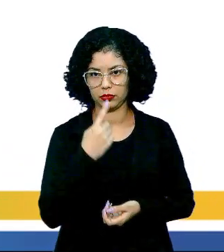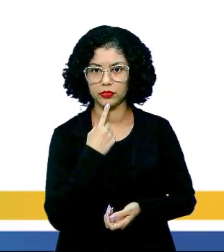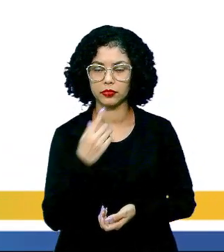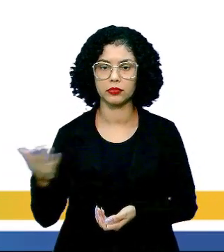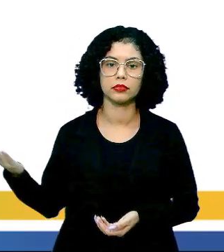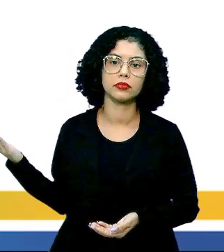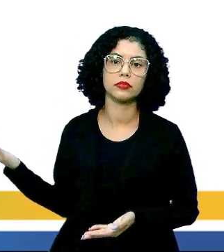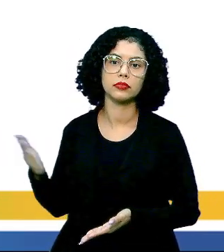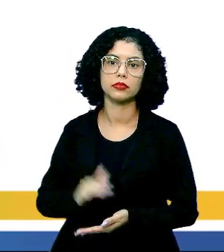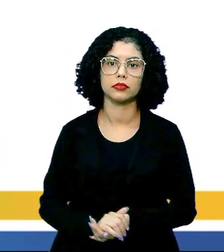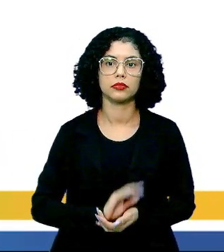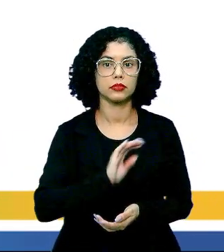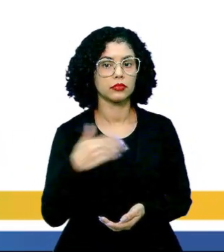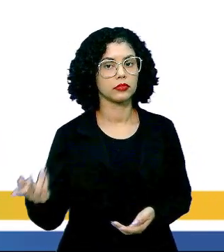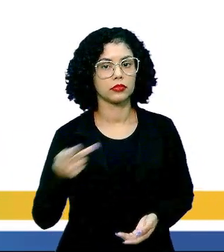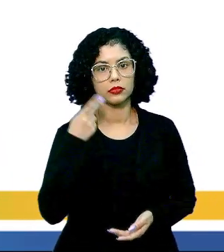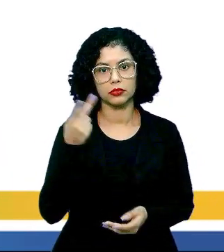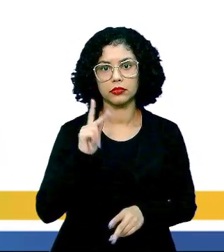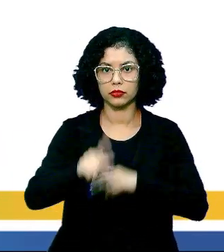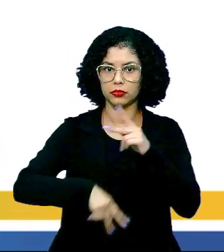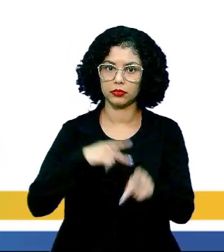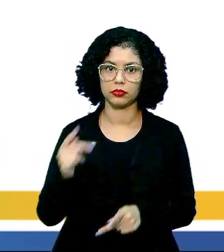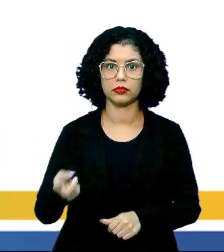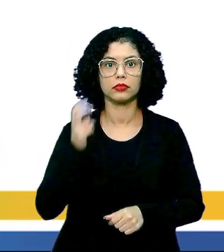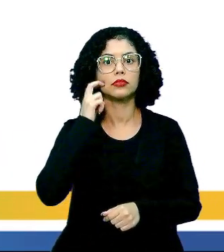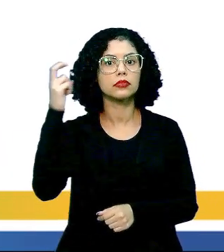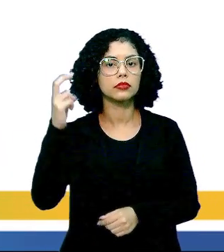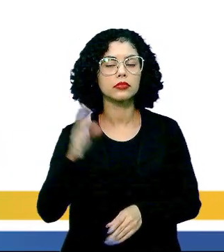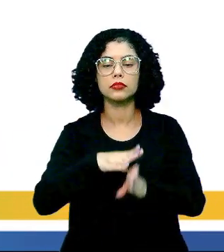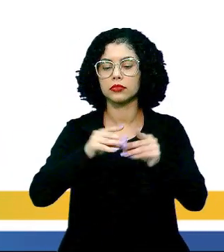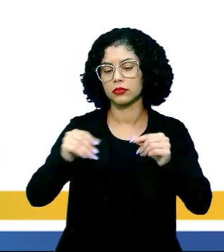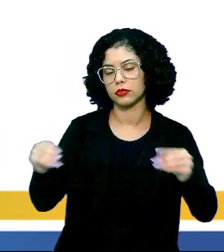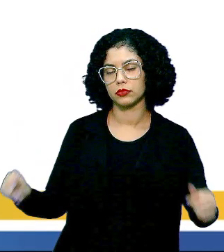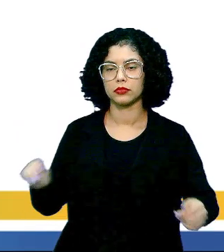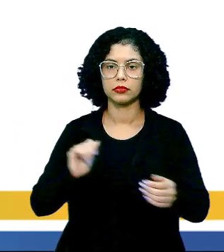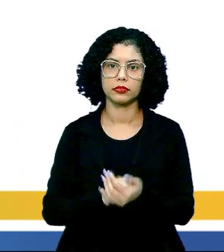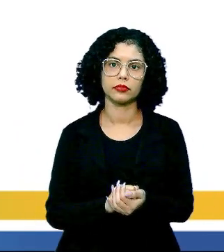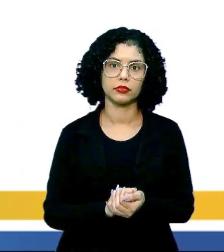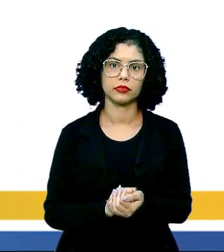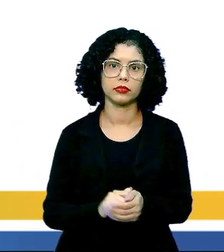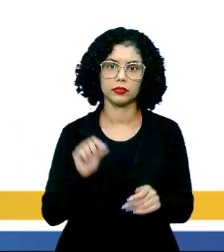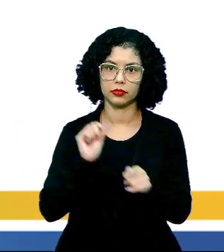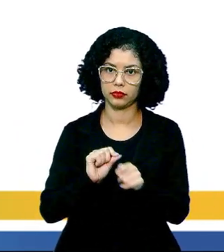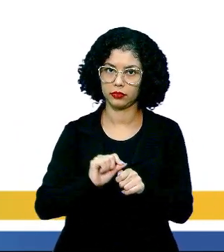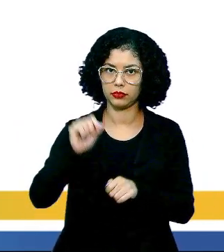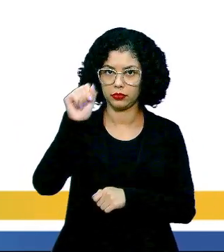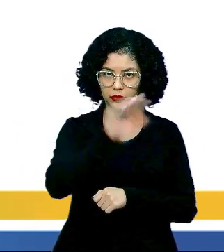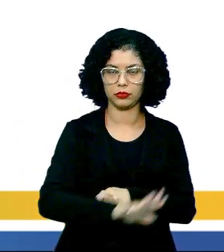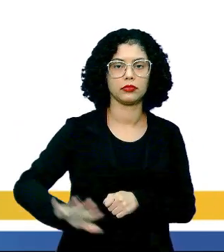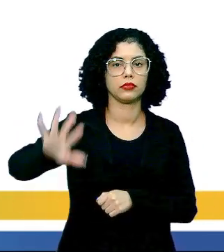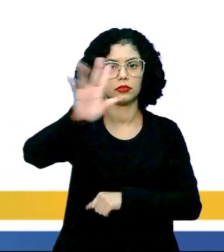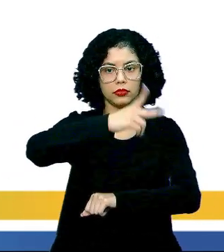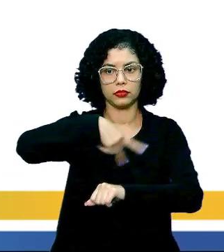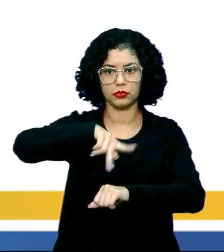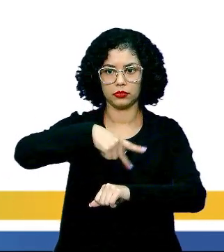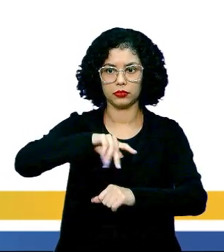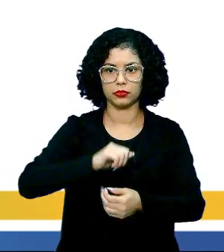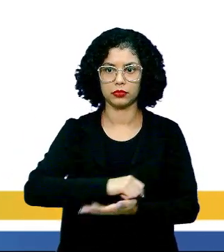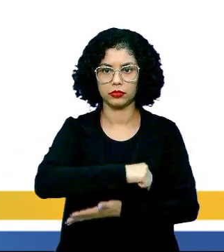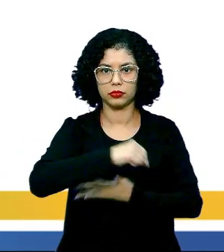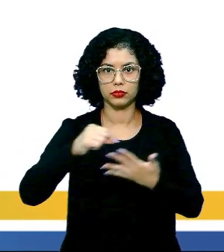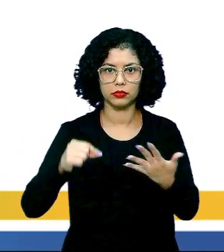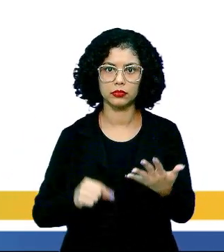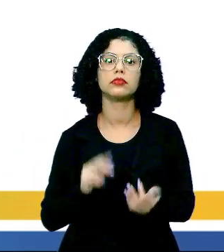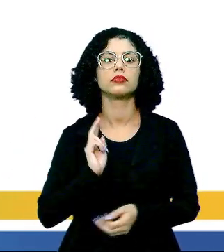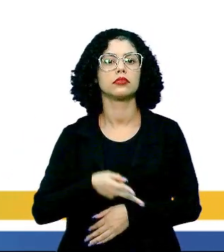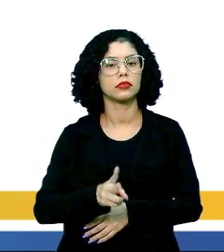imagem. Então, quando eu menciono povo, cultura e território, para formar uma nação, isso são os